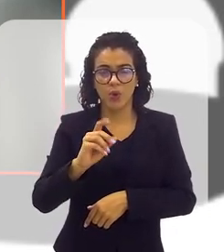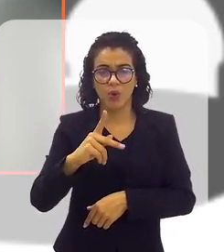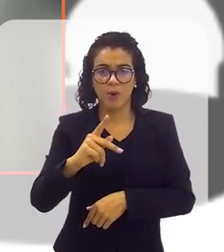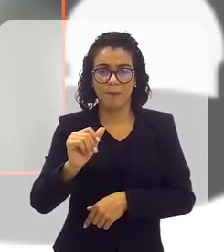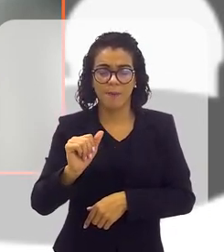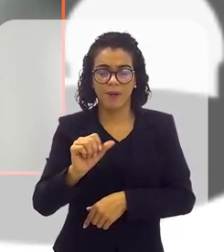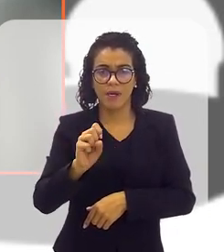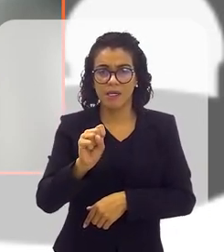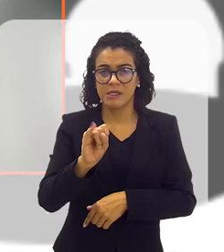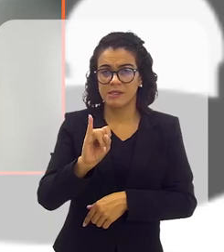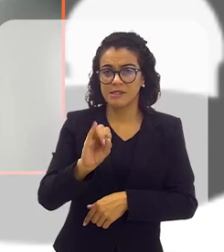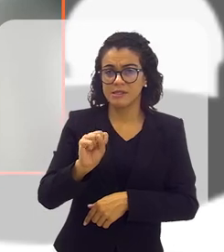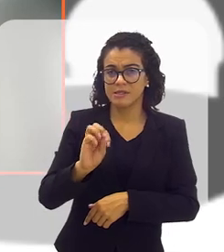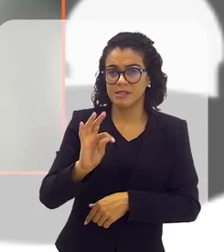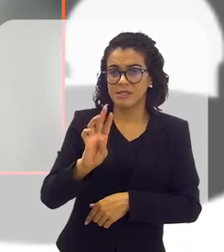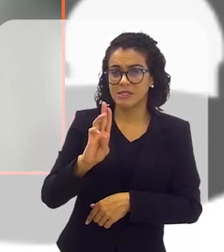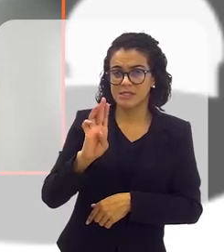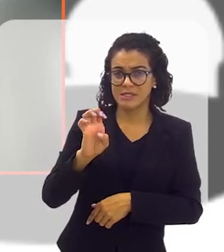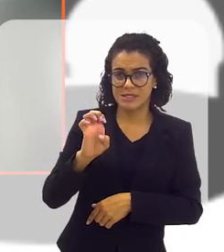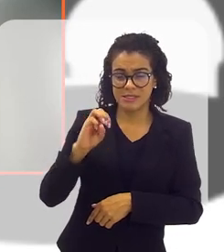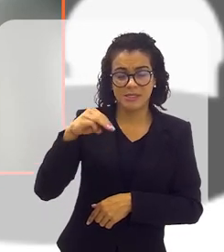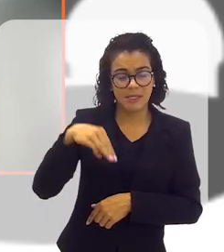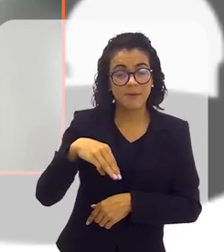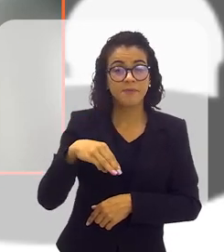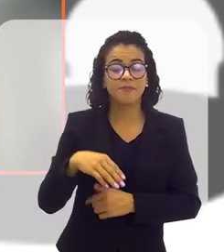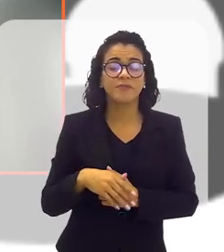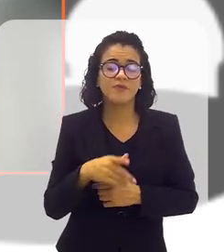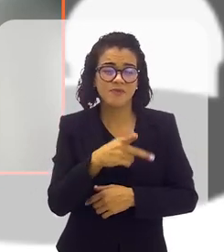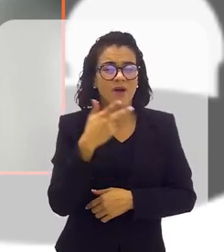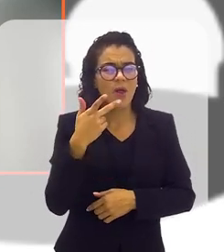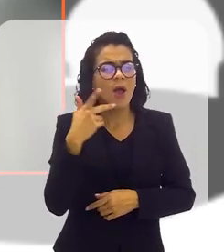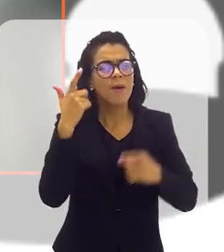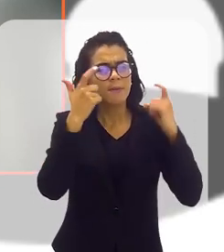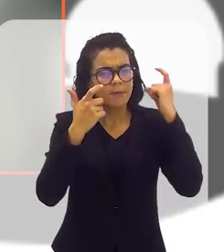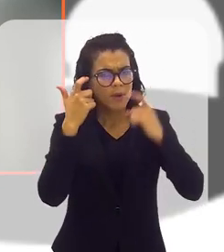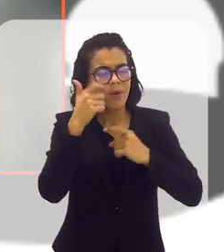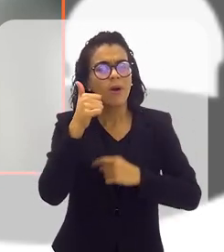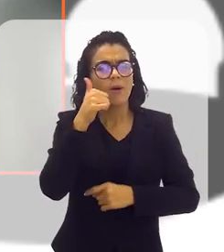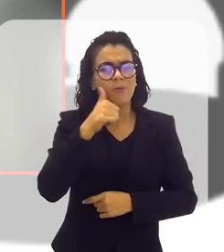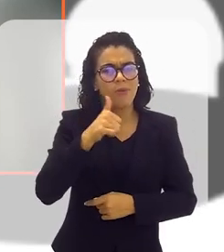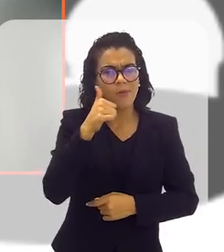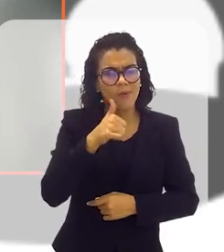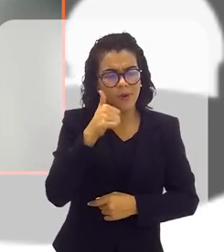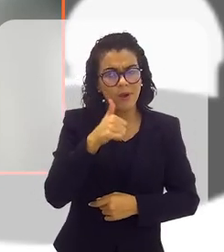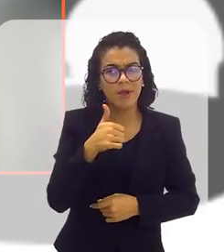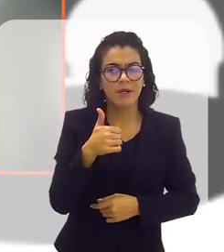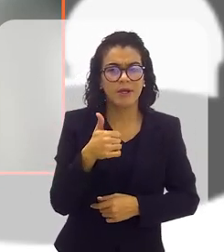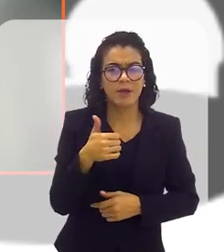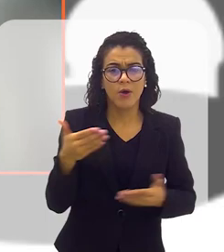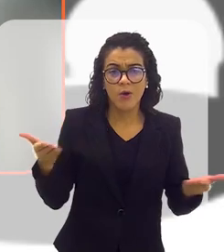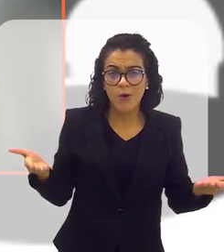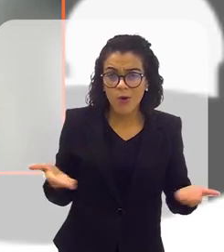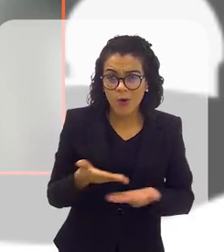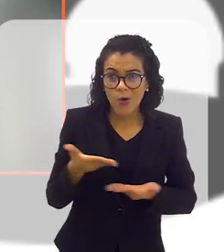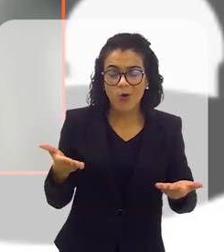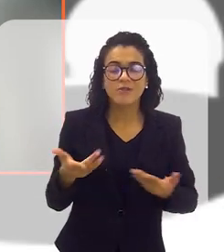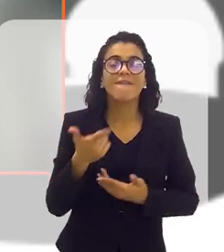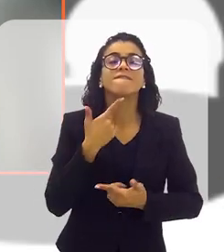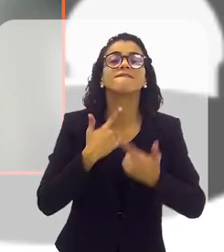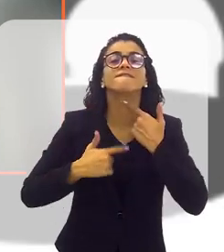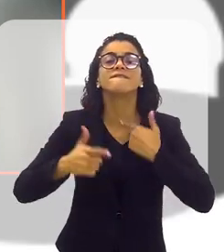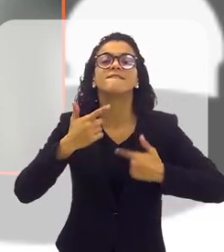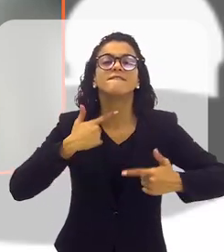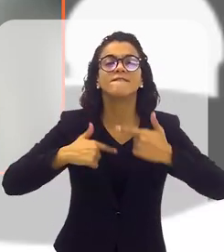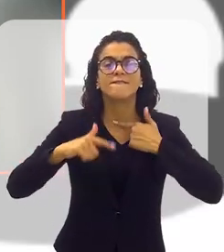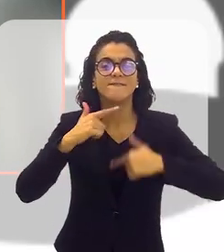Então, a preocupação com a mulher, né, como você disse, A mulher hoje, ela tá